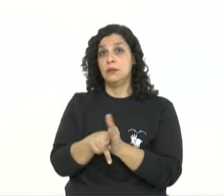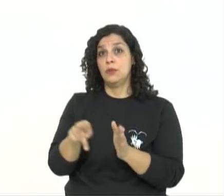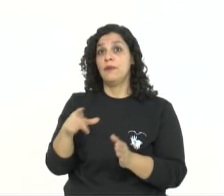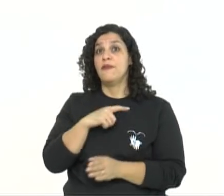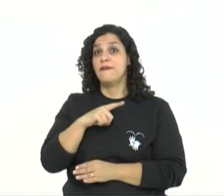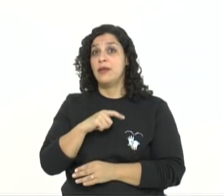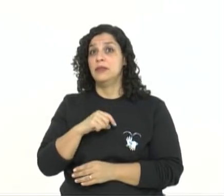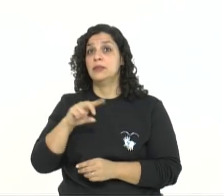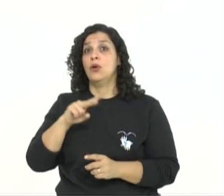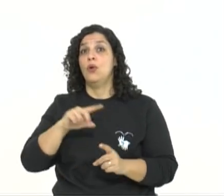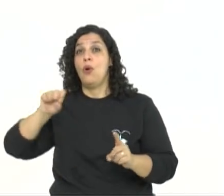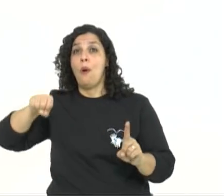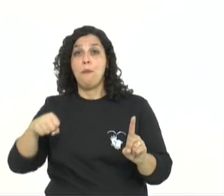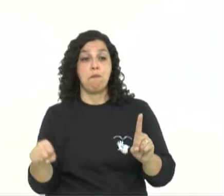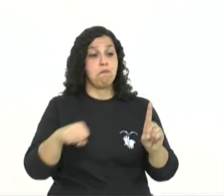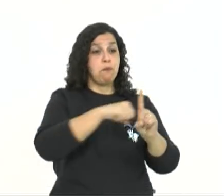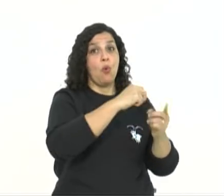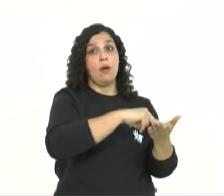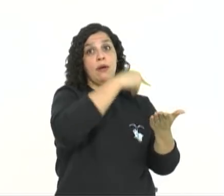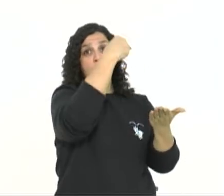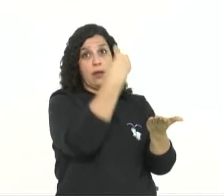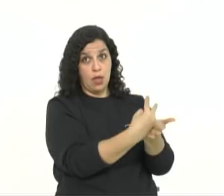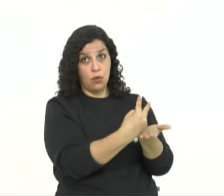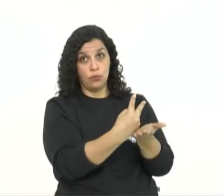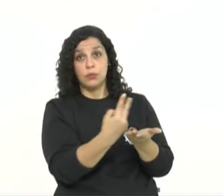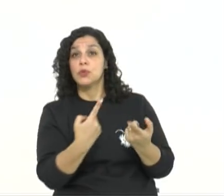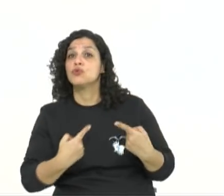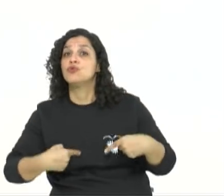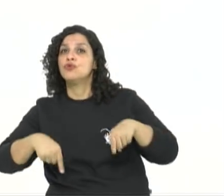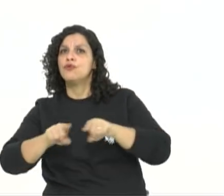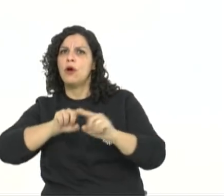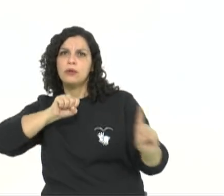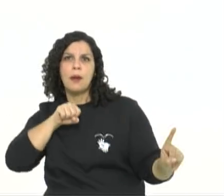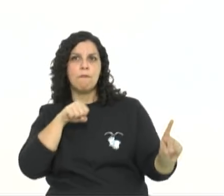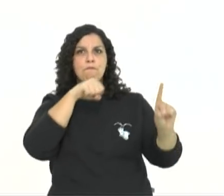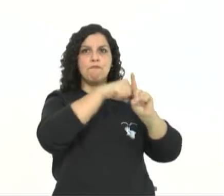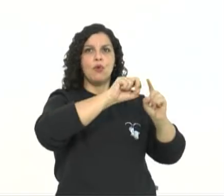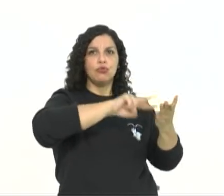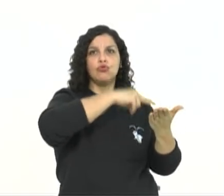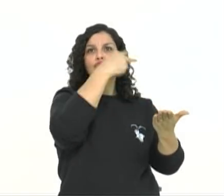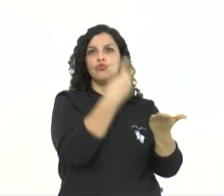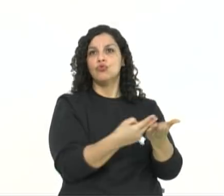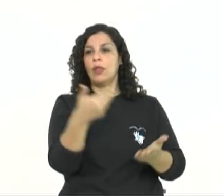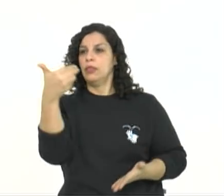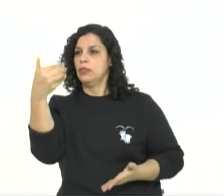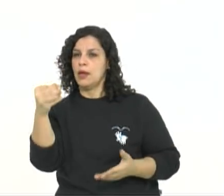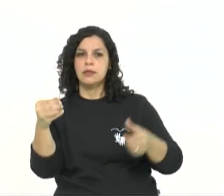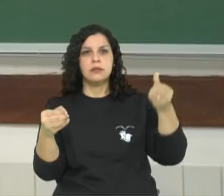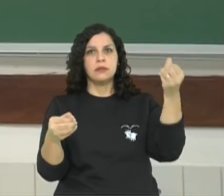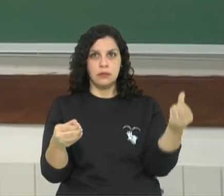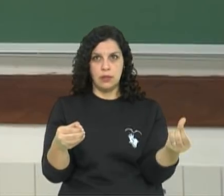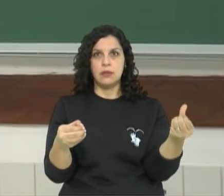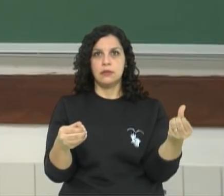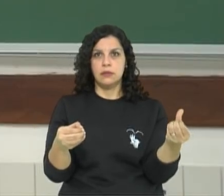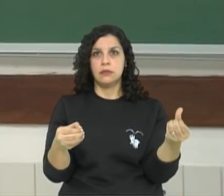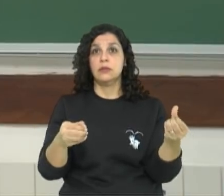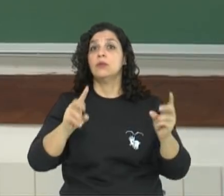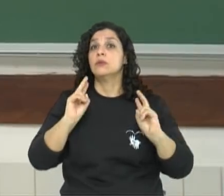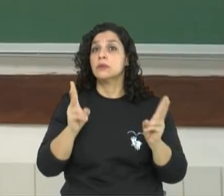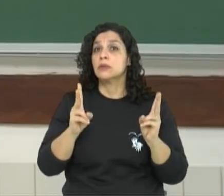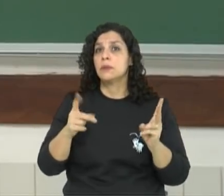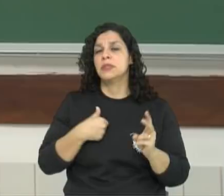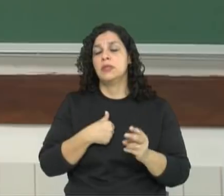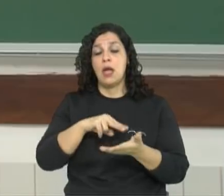de 2 quedas, então deve-se considerar a pontuação 10-6. Então, alguma vantagem